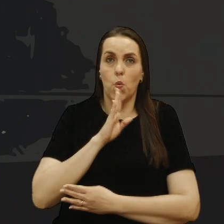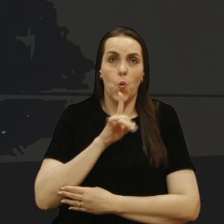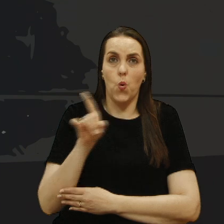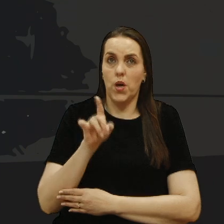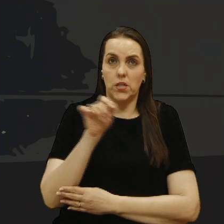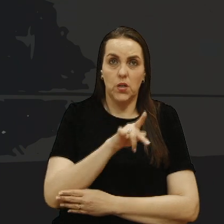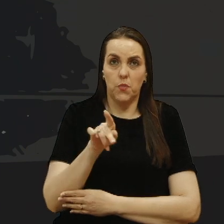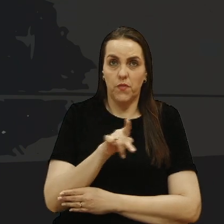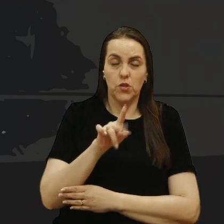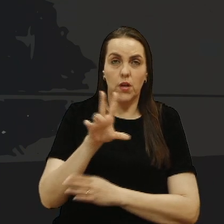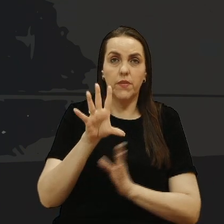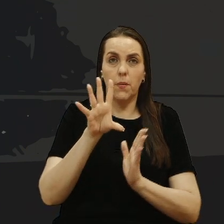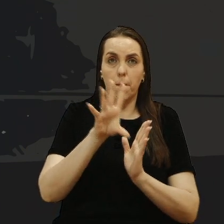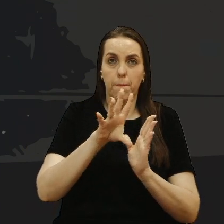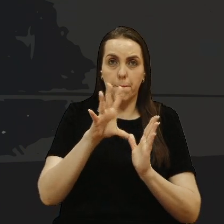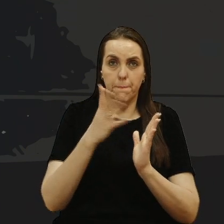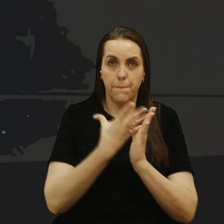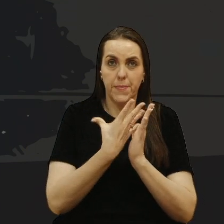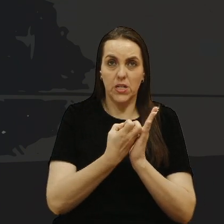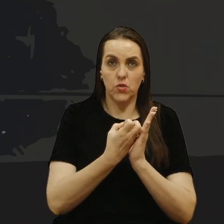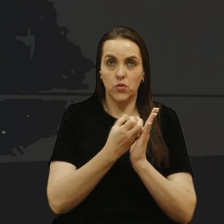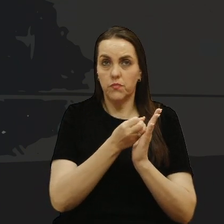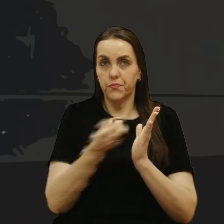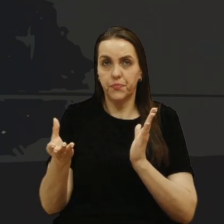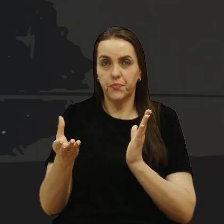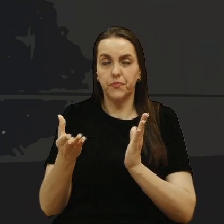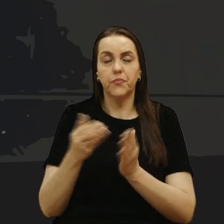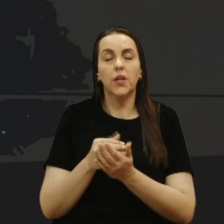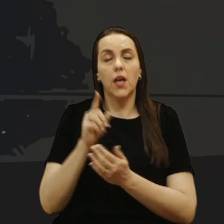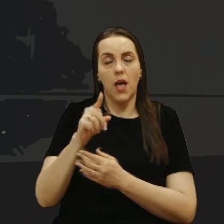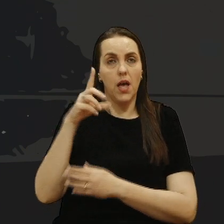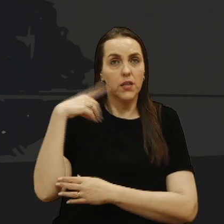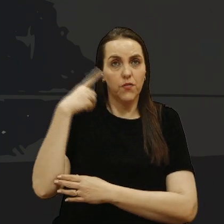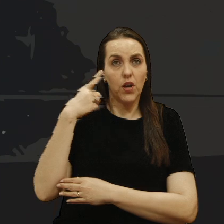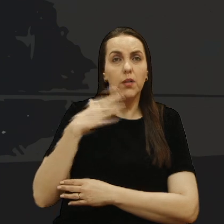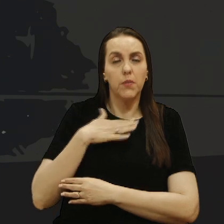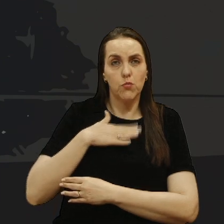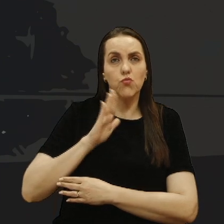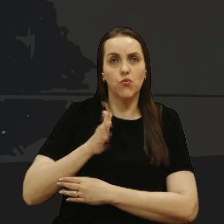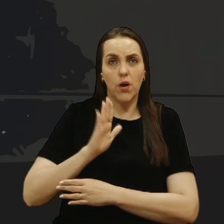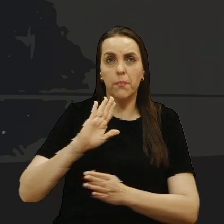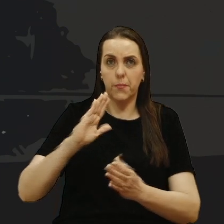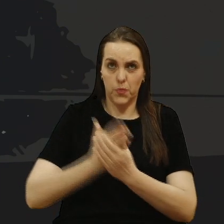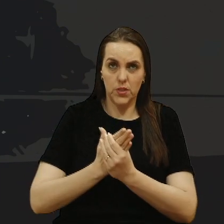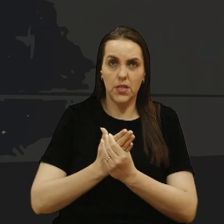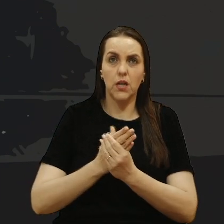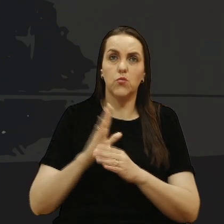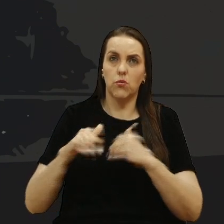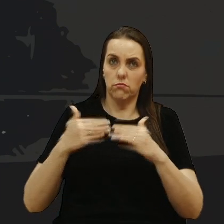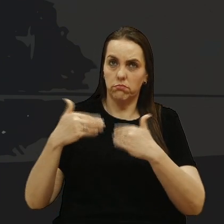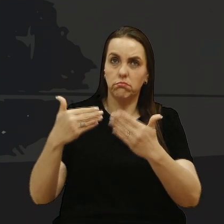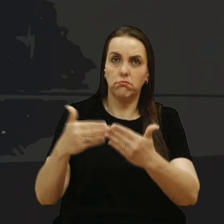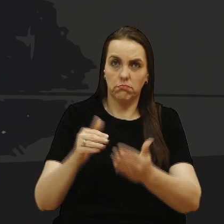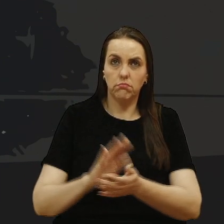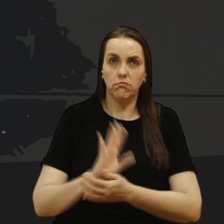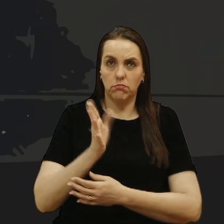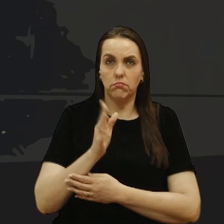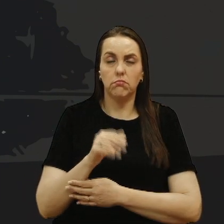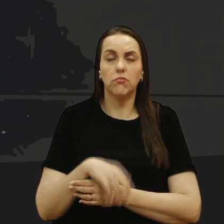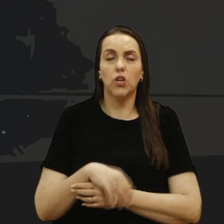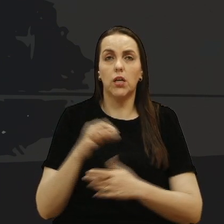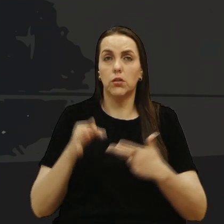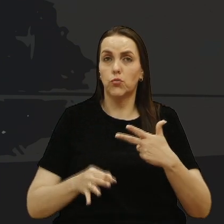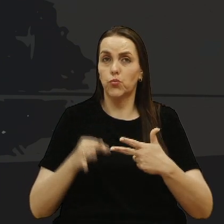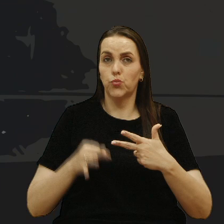fiz o print, encaminhei aos meus advogados que já fizeram o processo, já está correndo lá no Poder